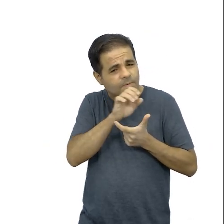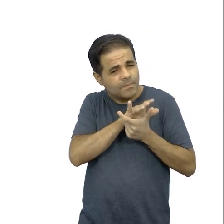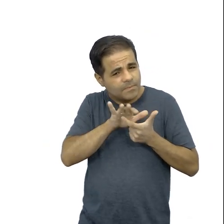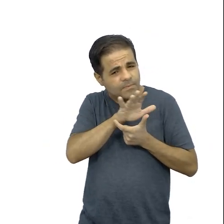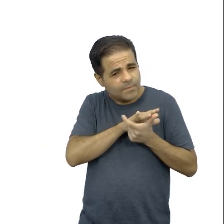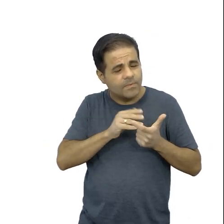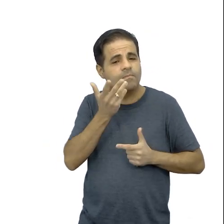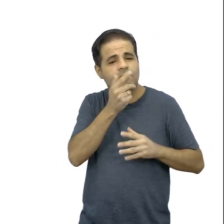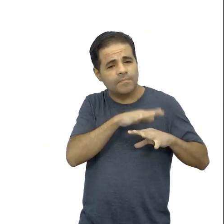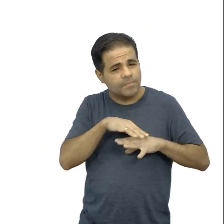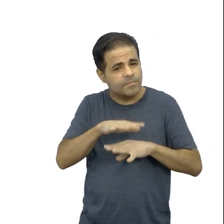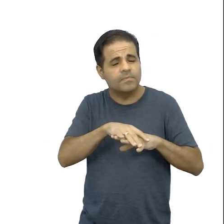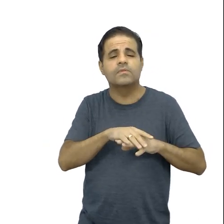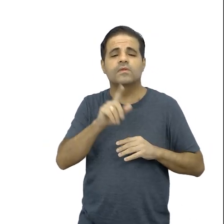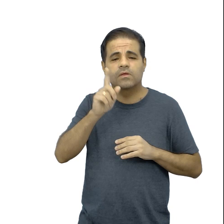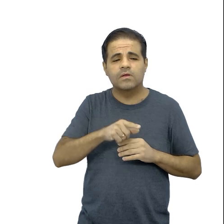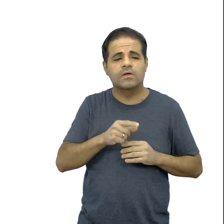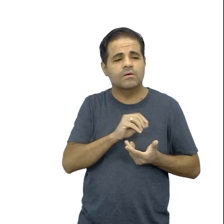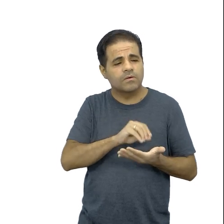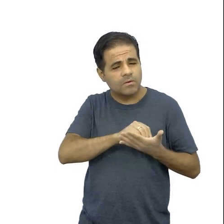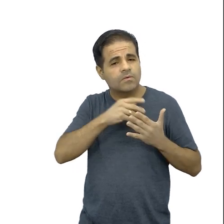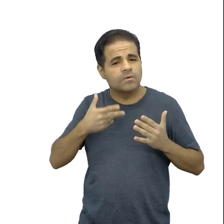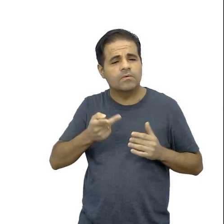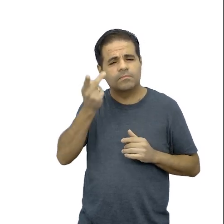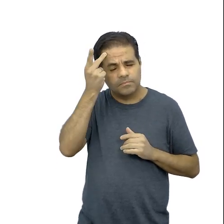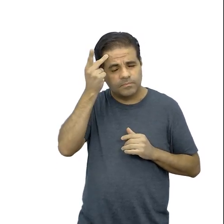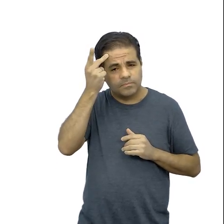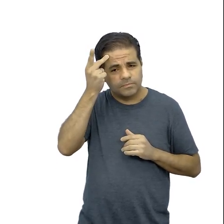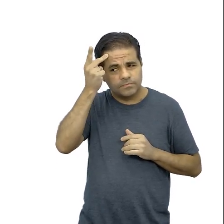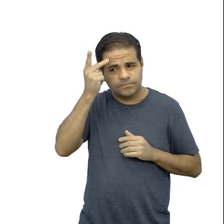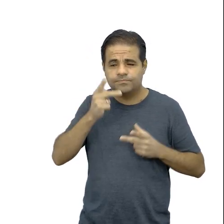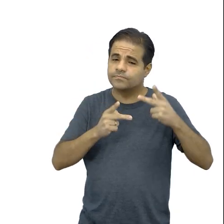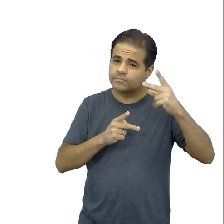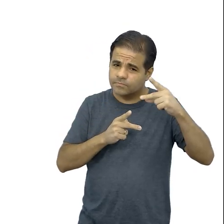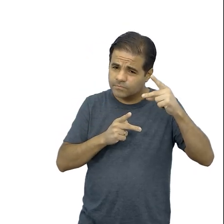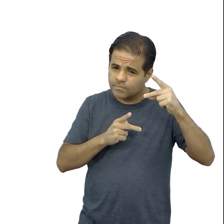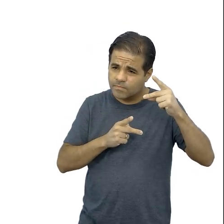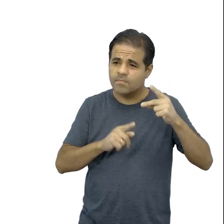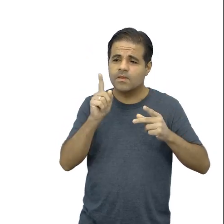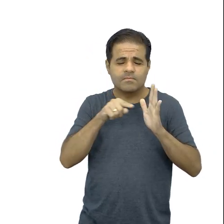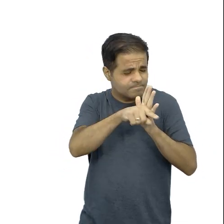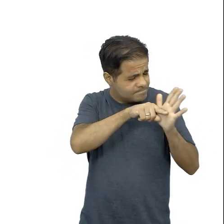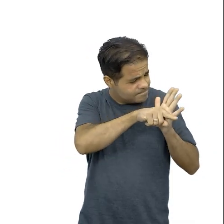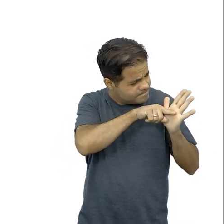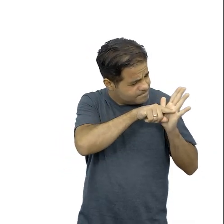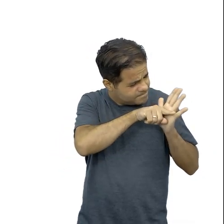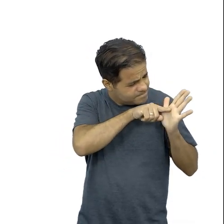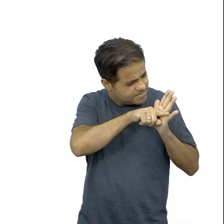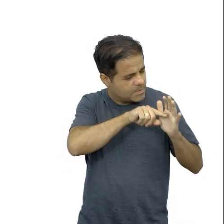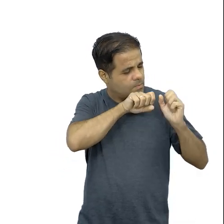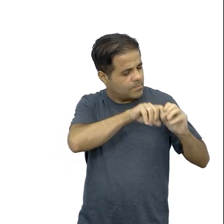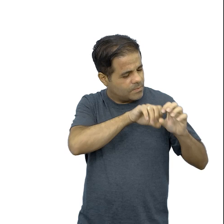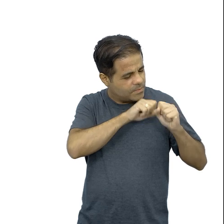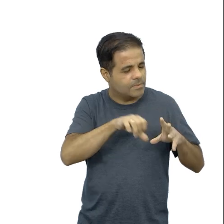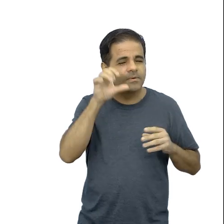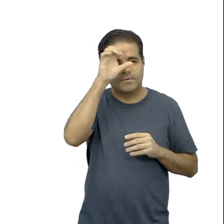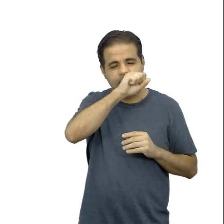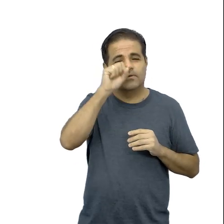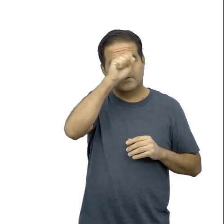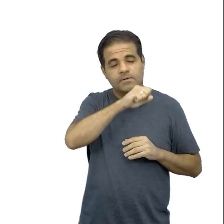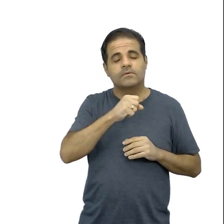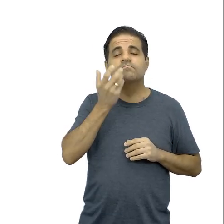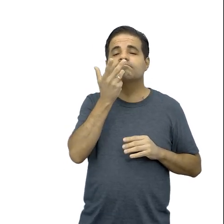matemático e o currículo paulista. No segundo momento, é a investigação do ensino e aprendizagem